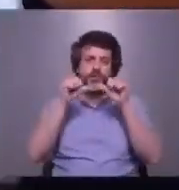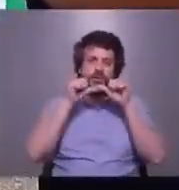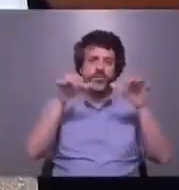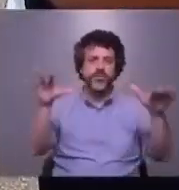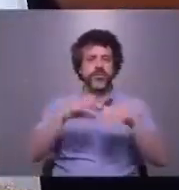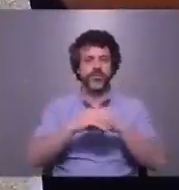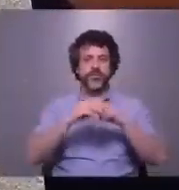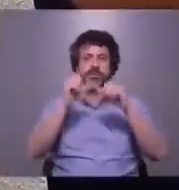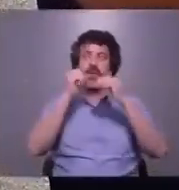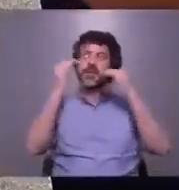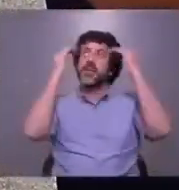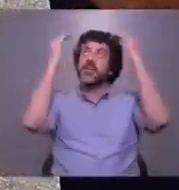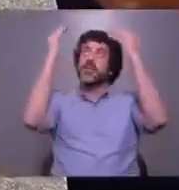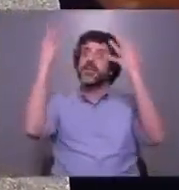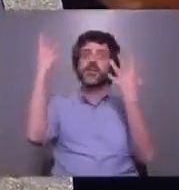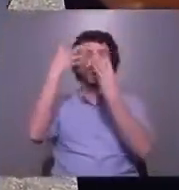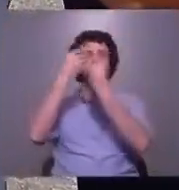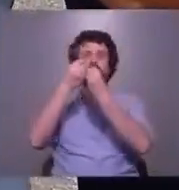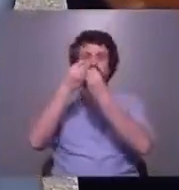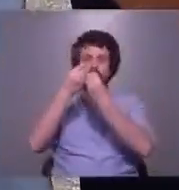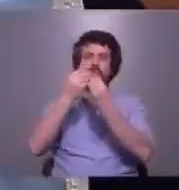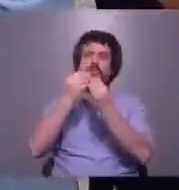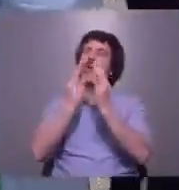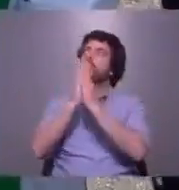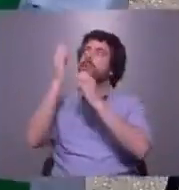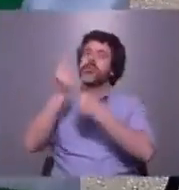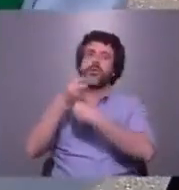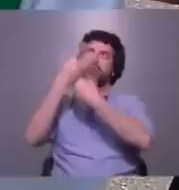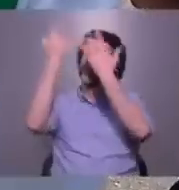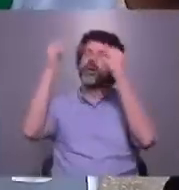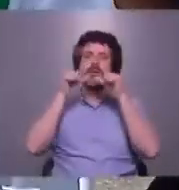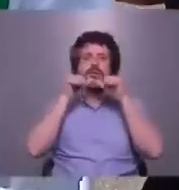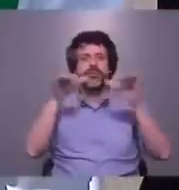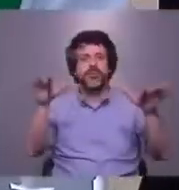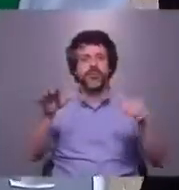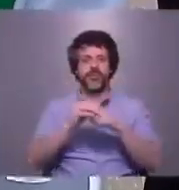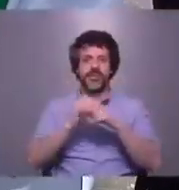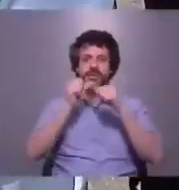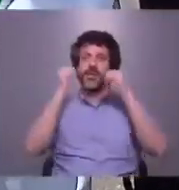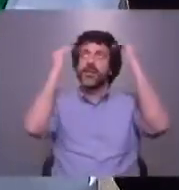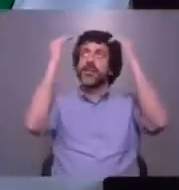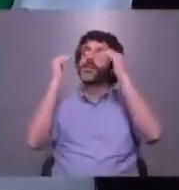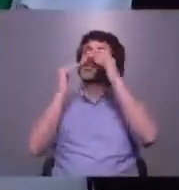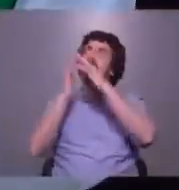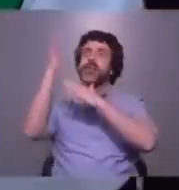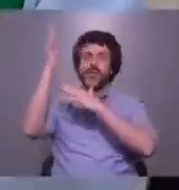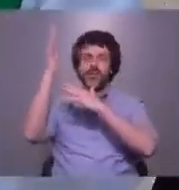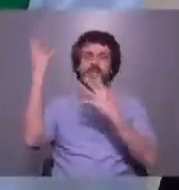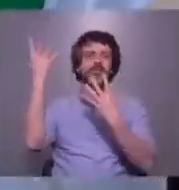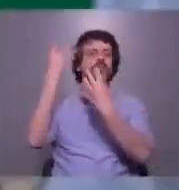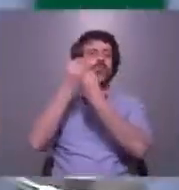céus proclamamos a glória de Deus, com os céus cantamos este mandamento.